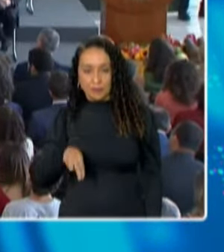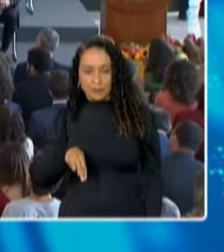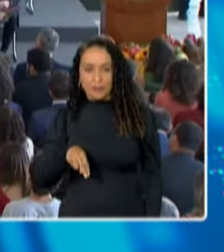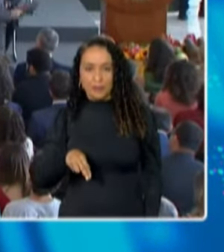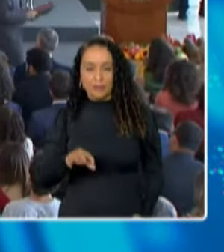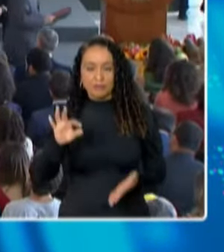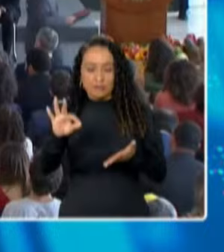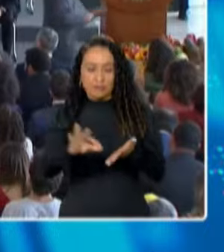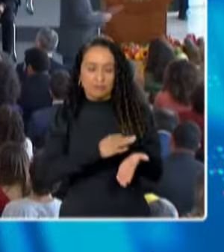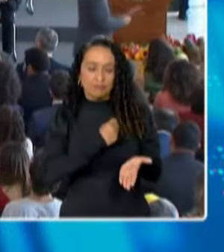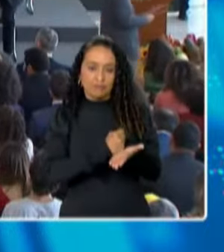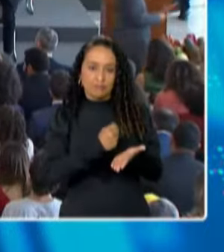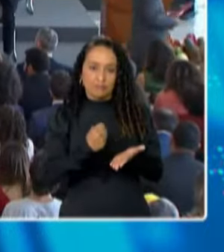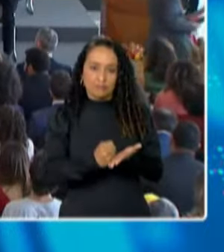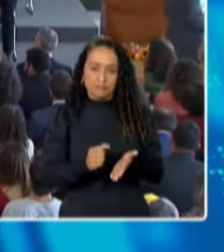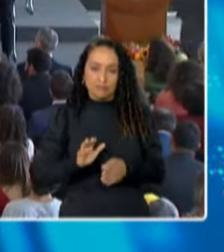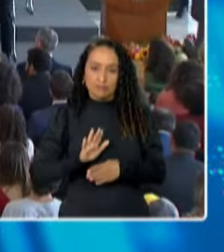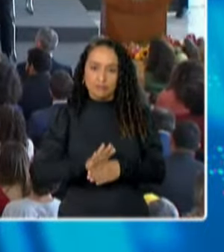esfriar o conflito.